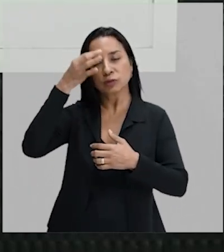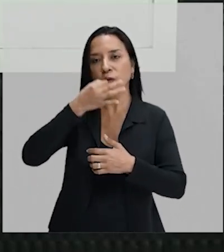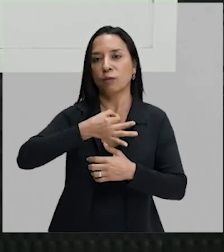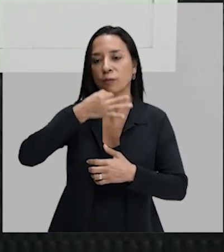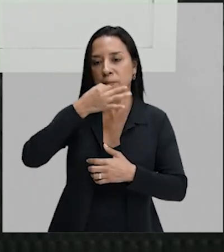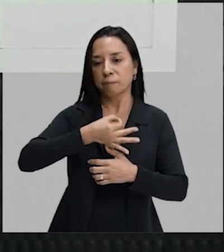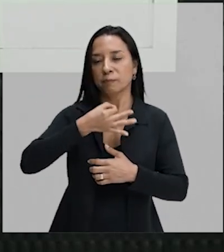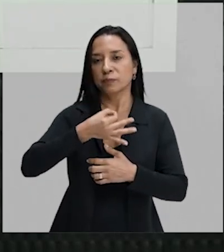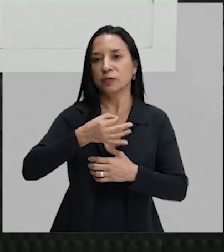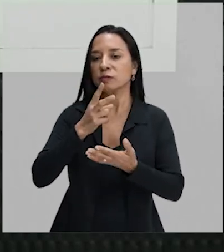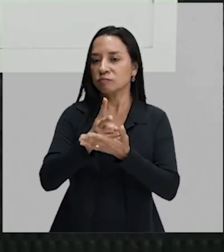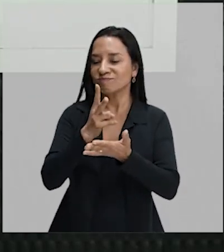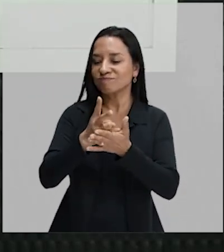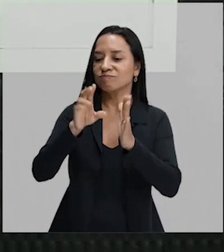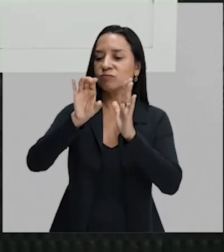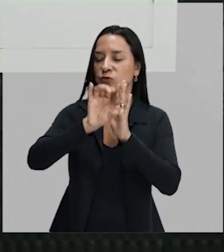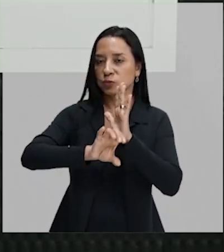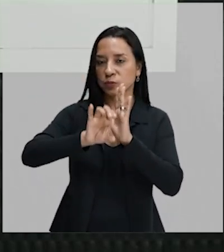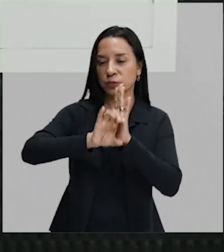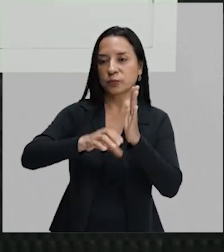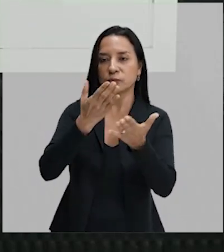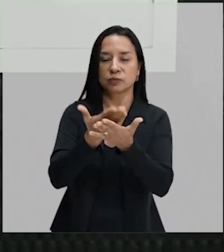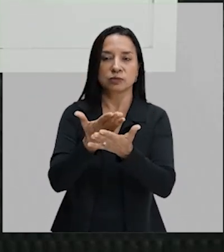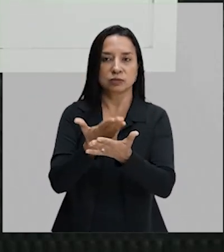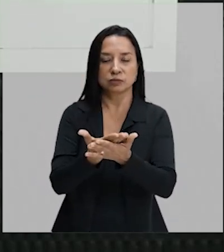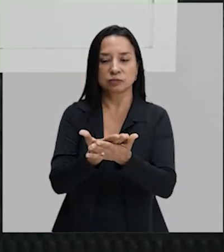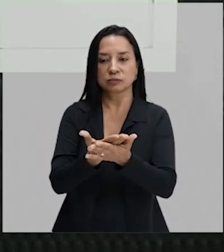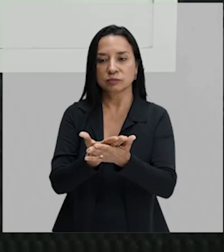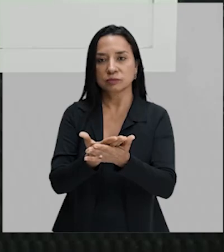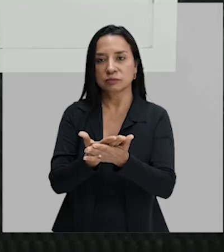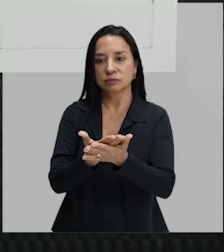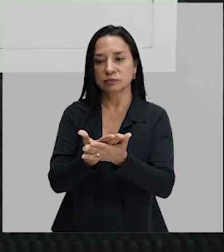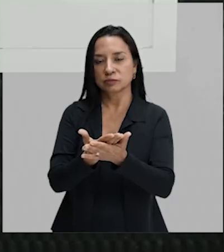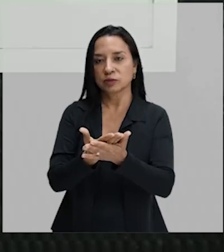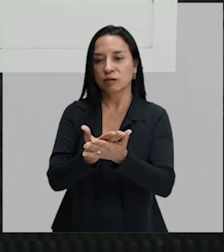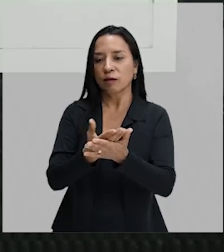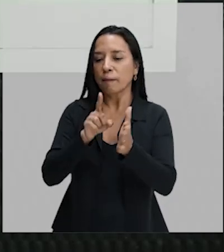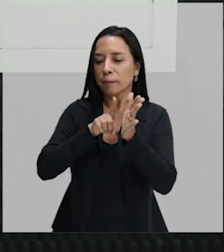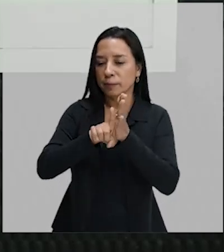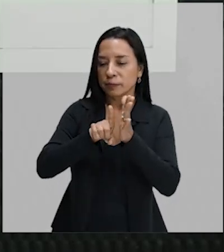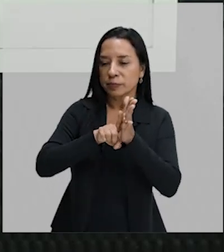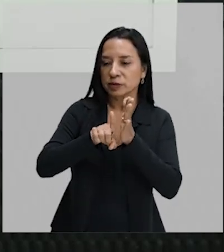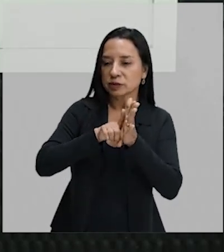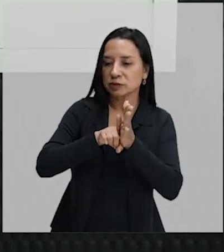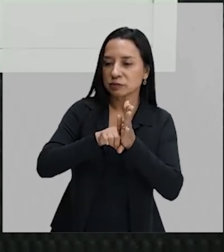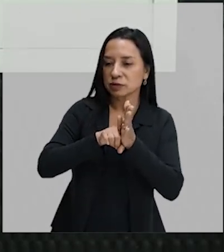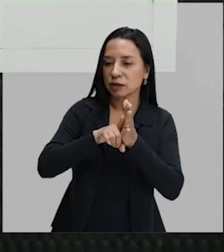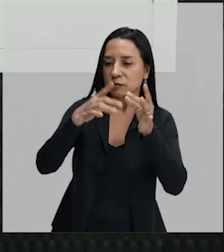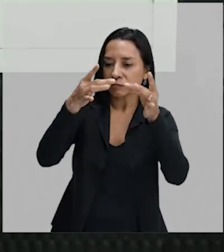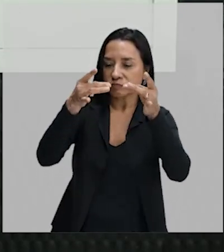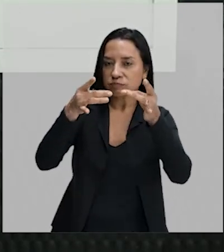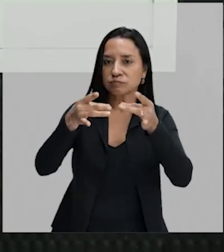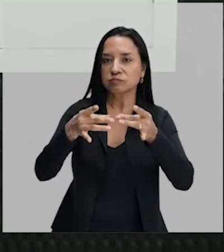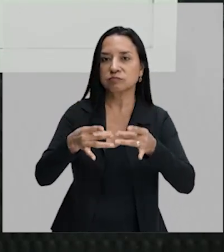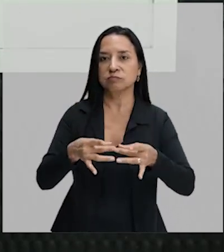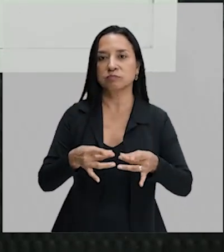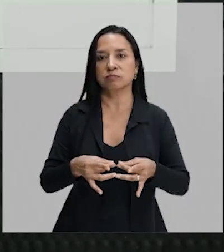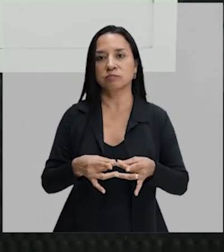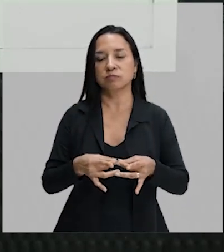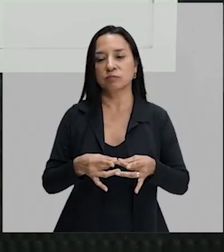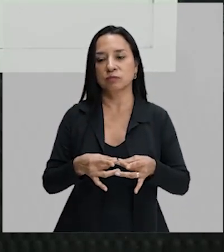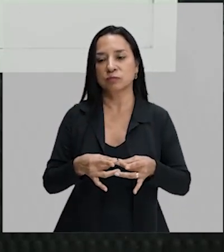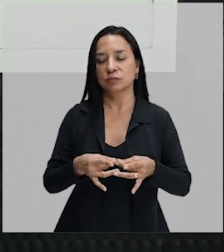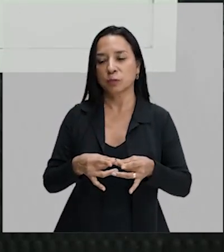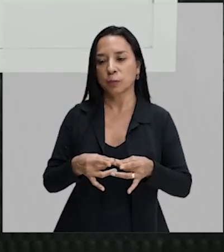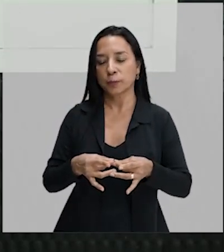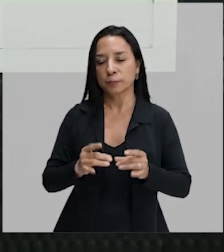foi um conceito estudado, debruçado, esmiuçado, certo?